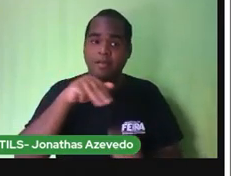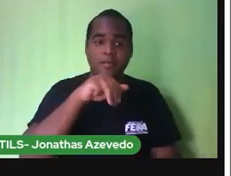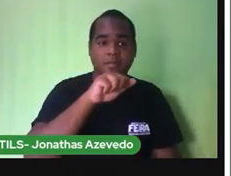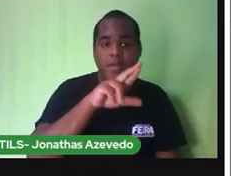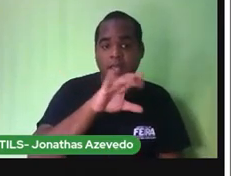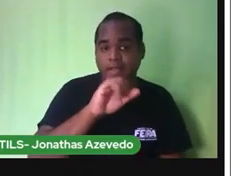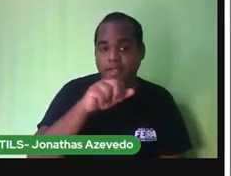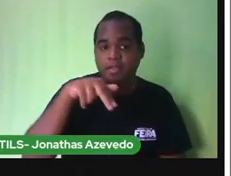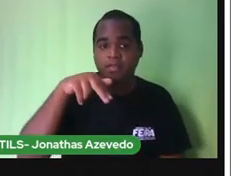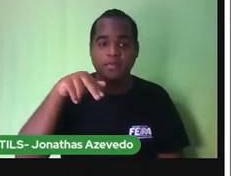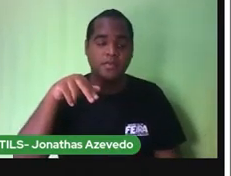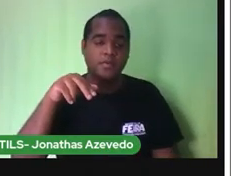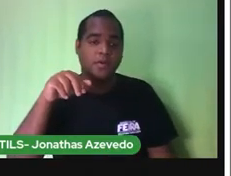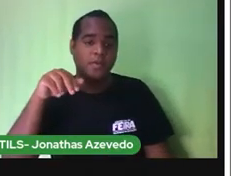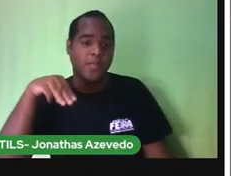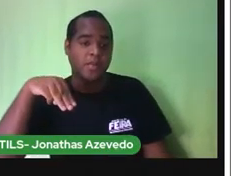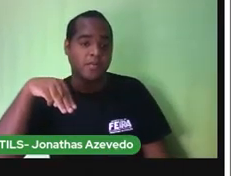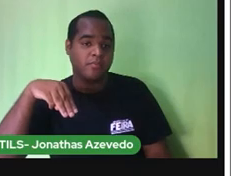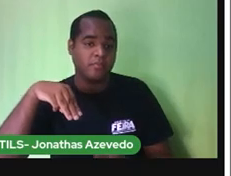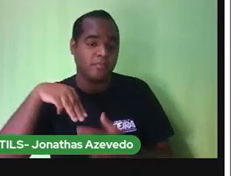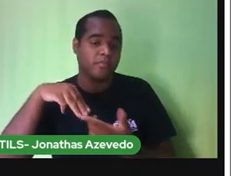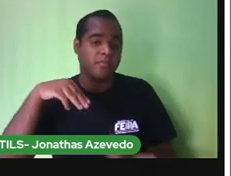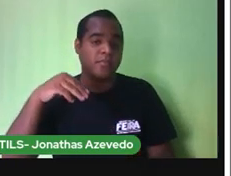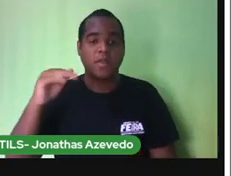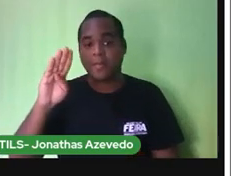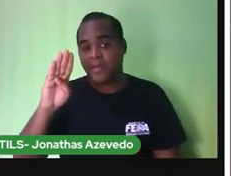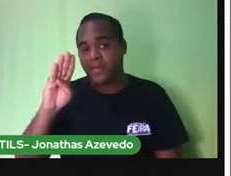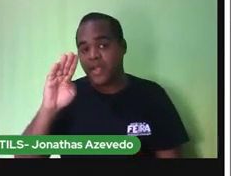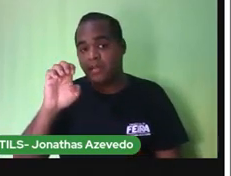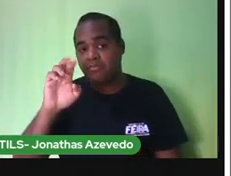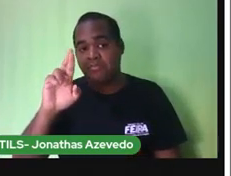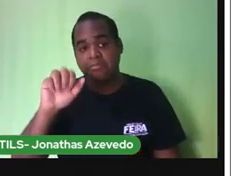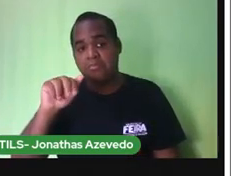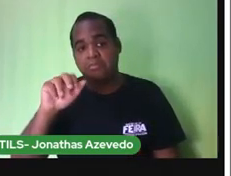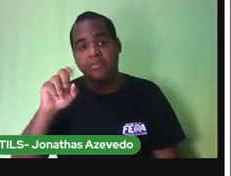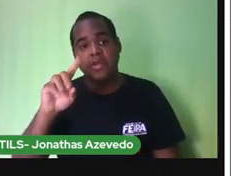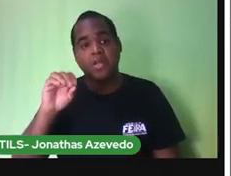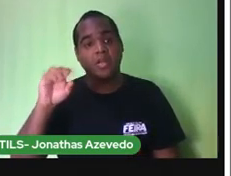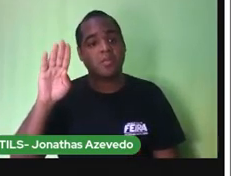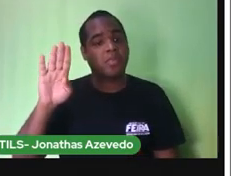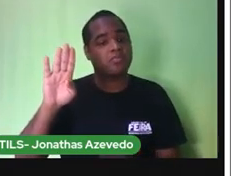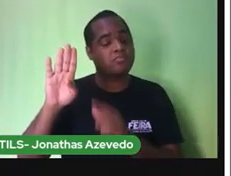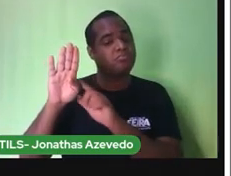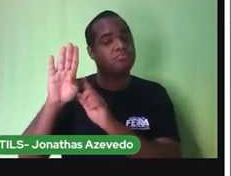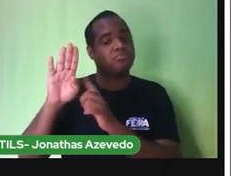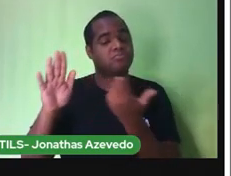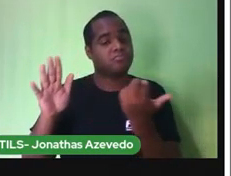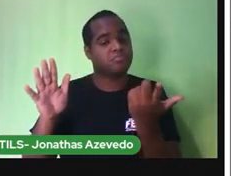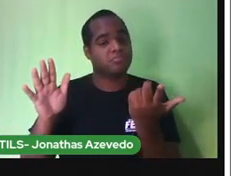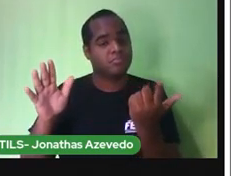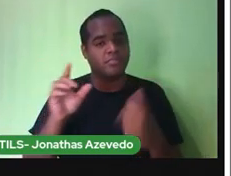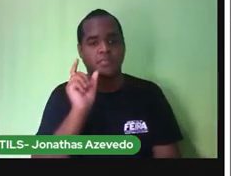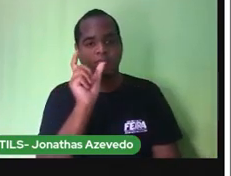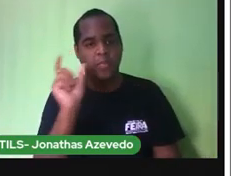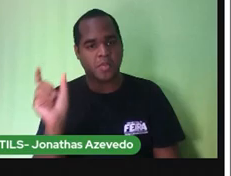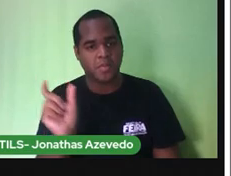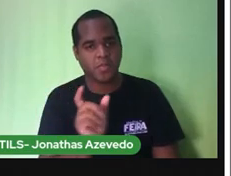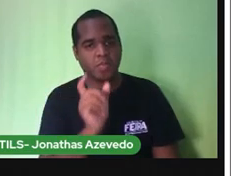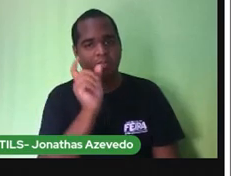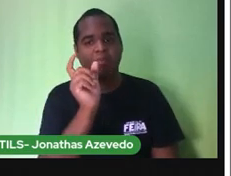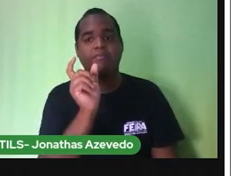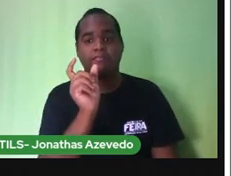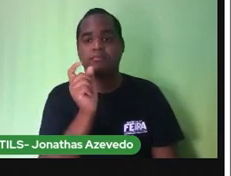com ele Bernardo com b e a pro separou as seis palavrinhas da nossa